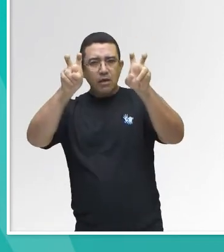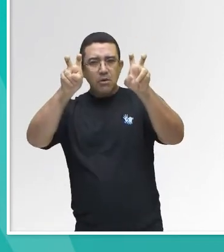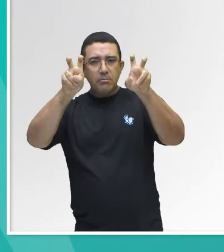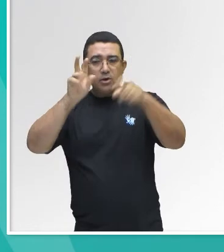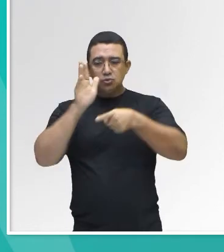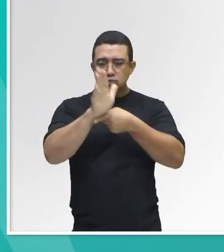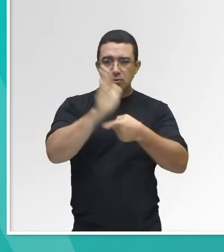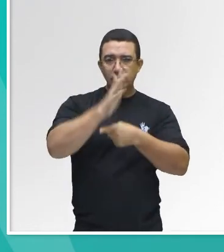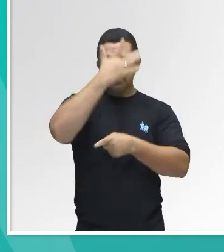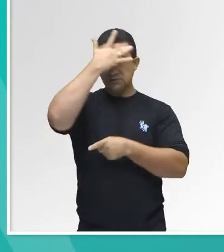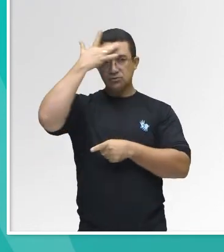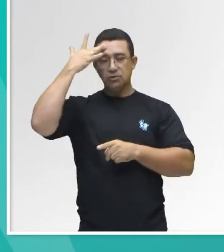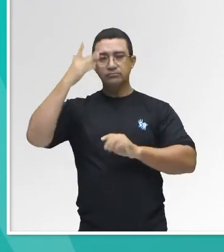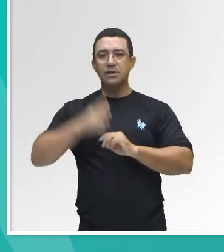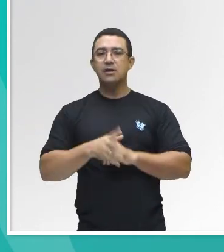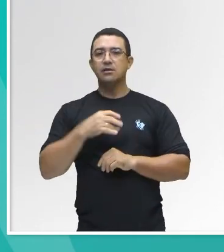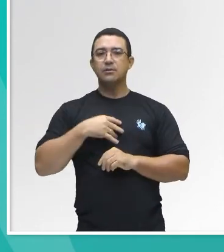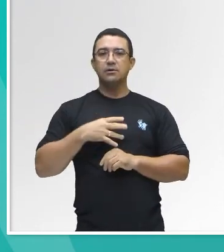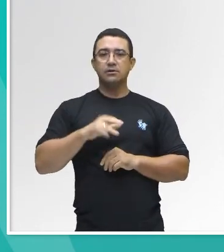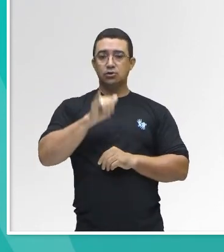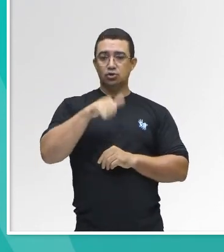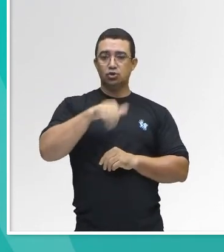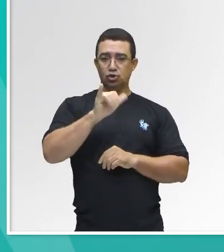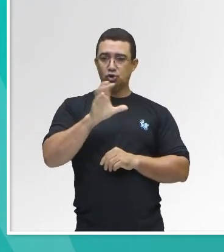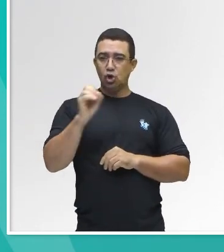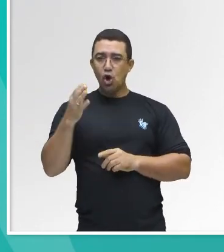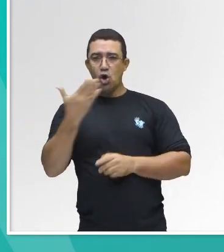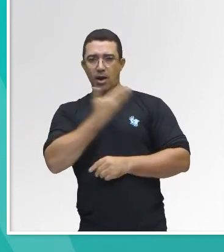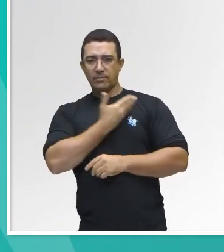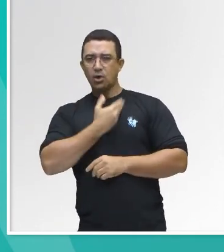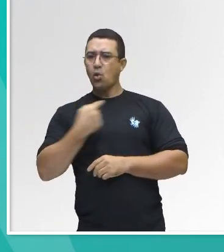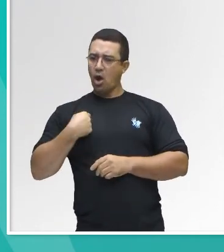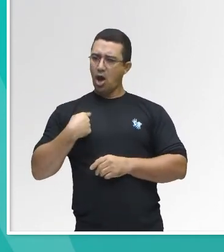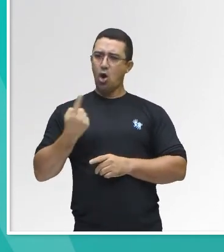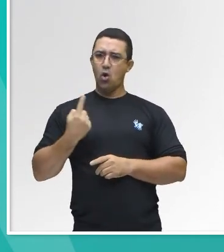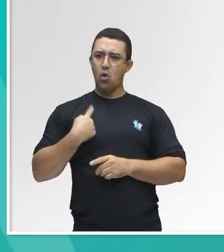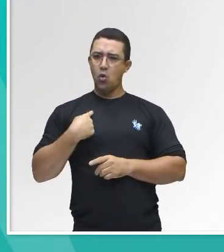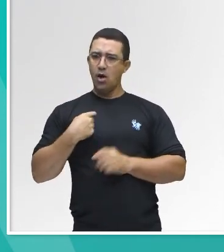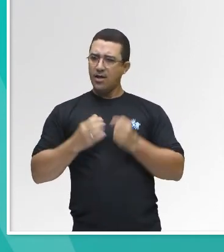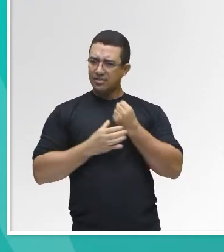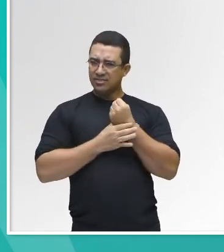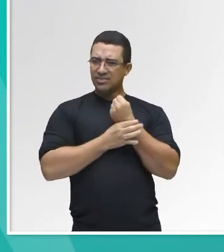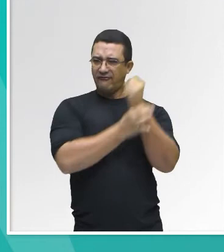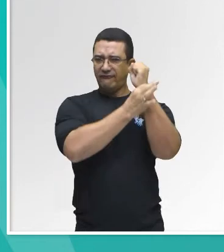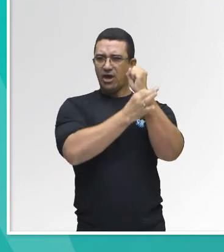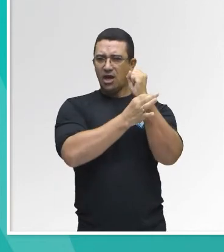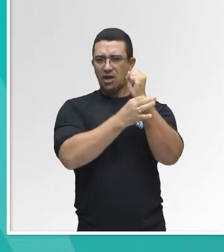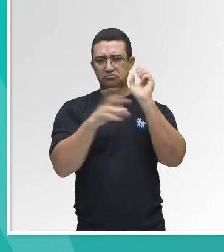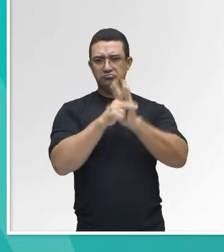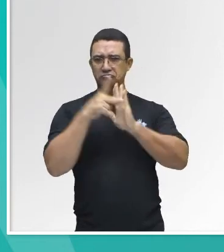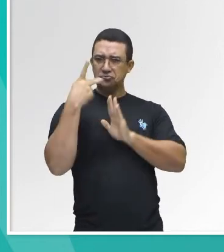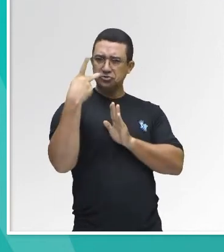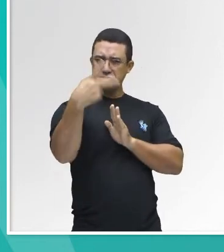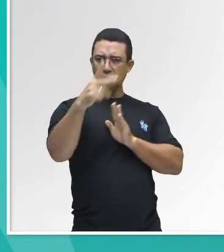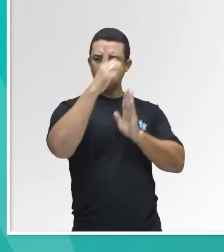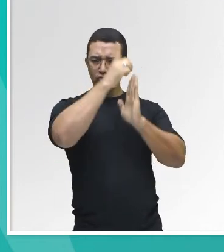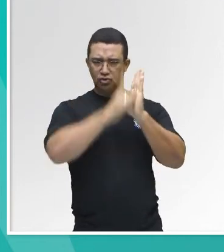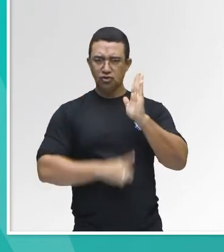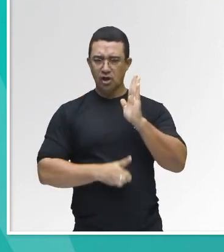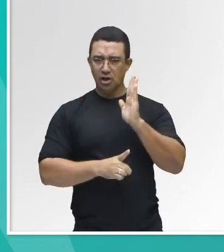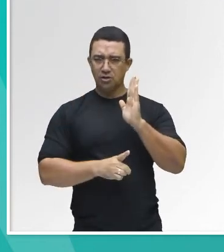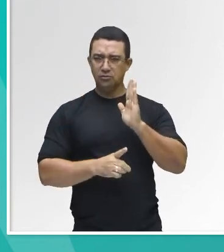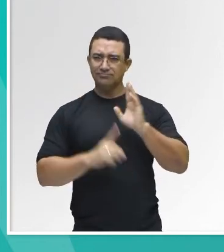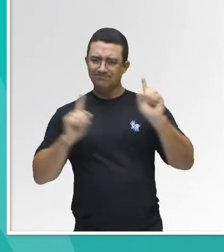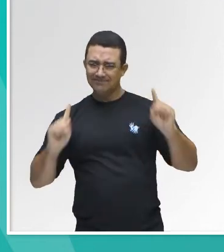de alguém falando, yo, companheiros, defendo seus direitos, né? Eu, companheiros, defendo os seus